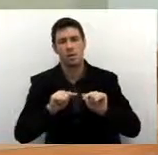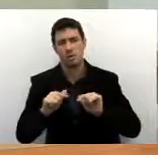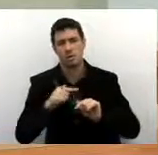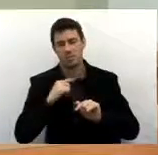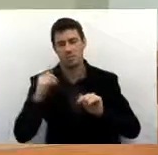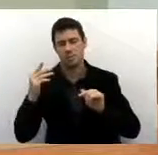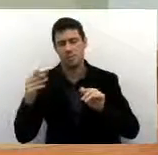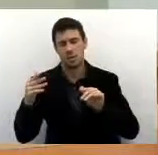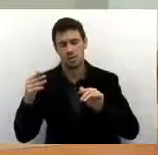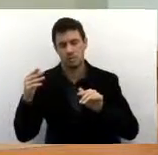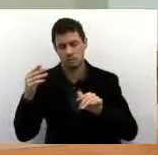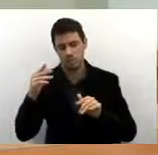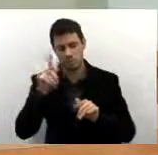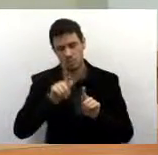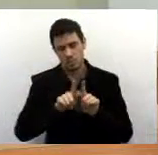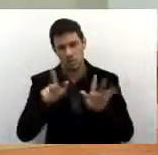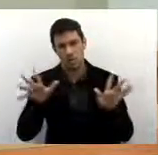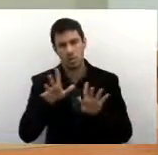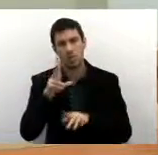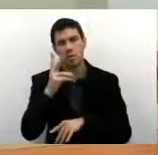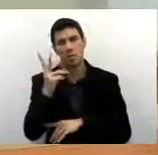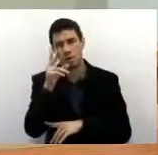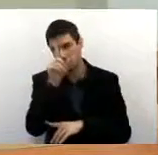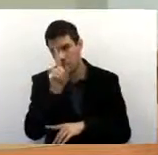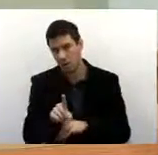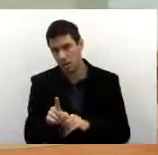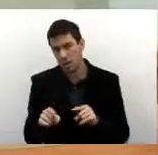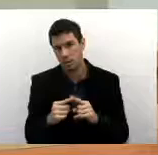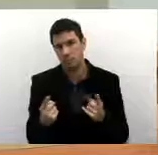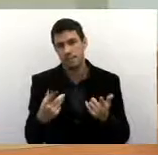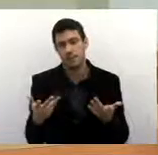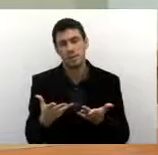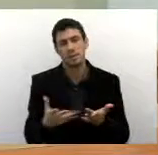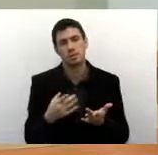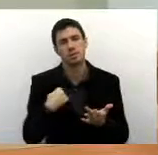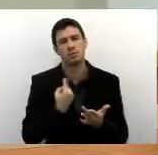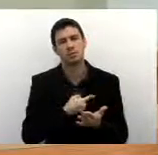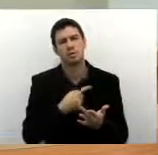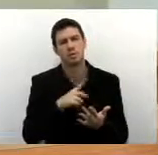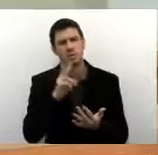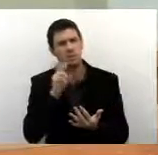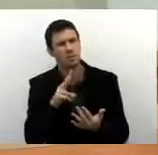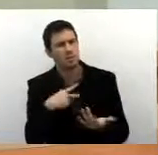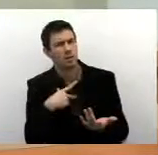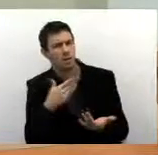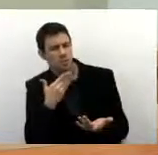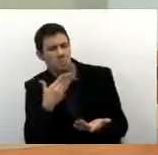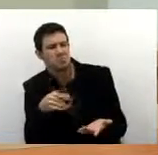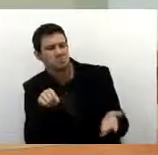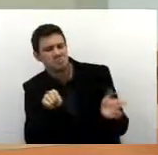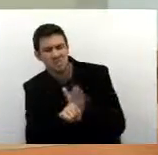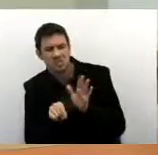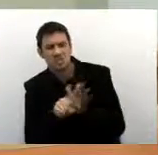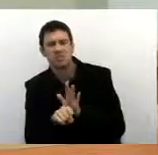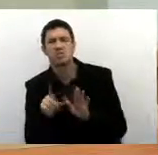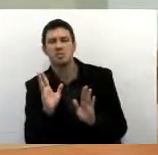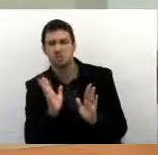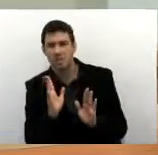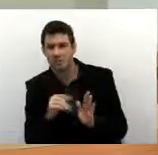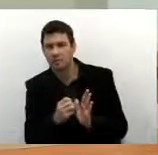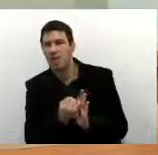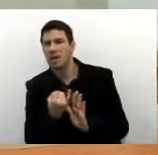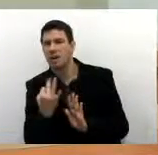mandatos. E também nós vemos no mundo sindical, e eu já questionei aqui nessa tribuna, várias